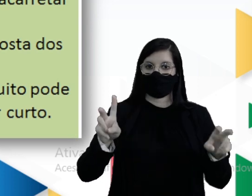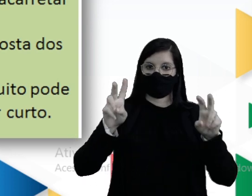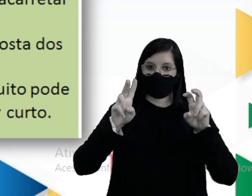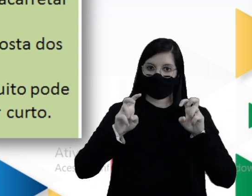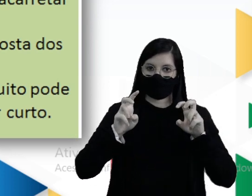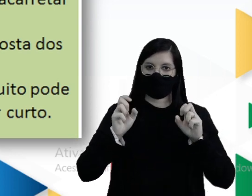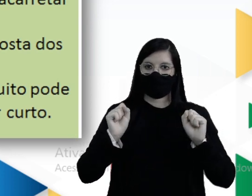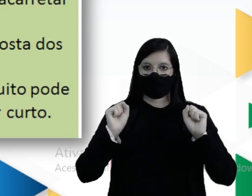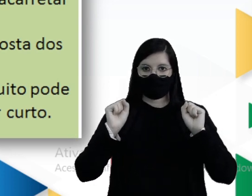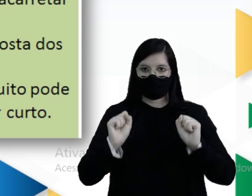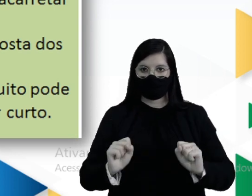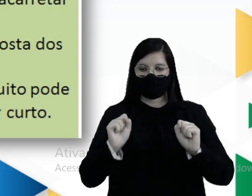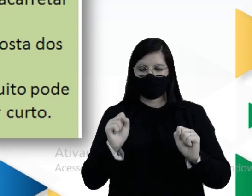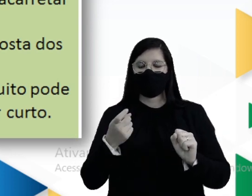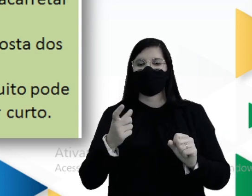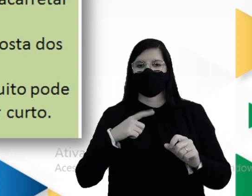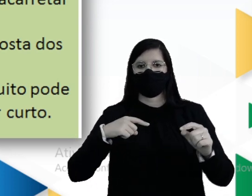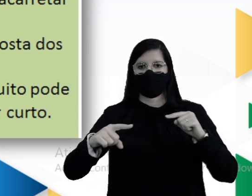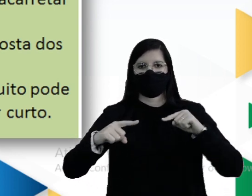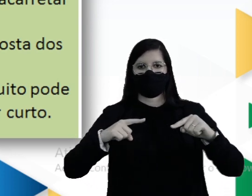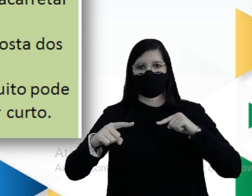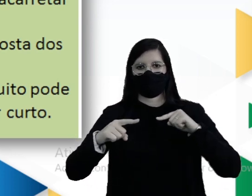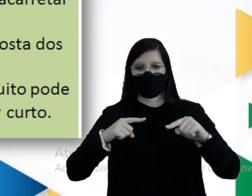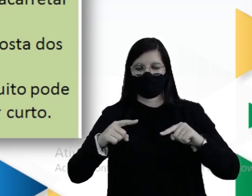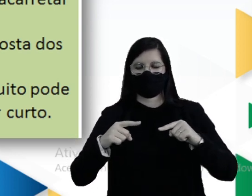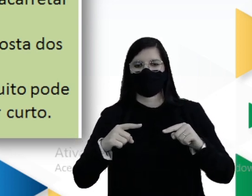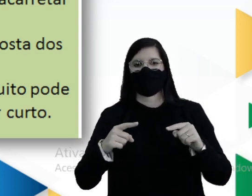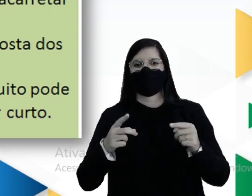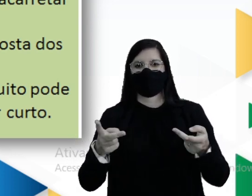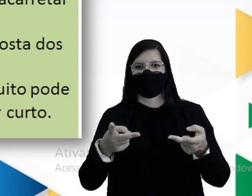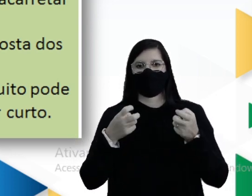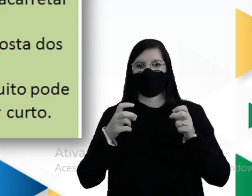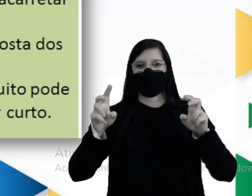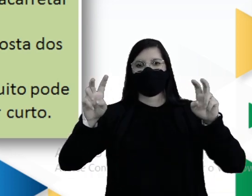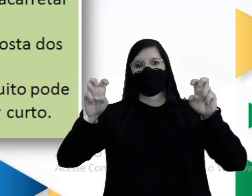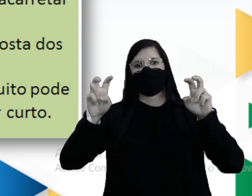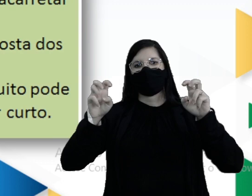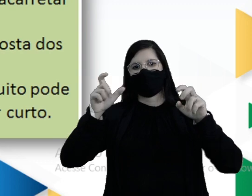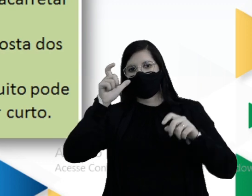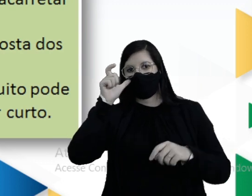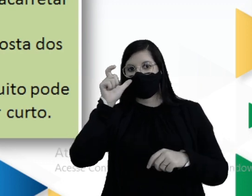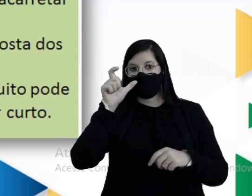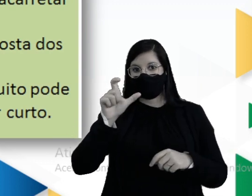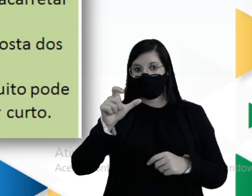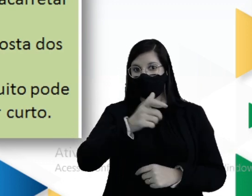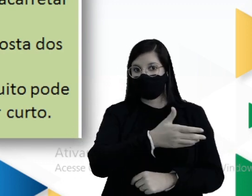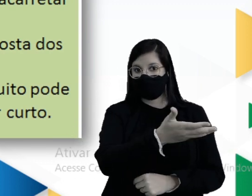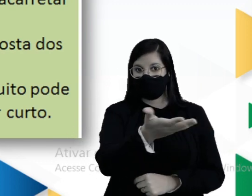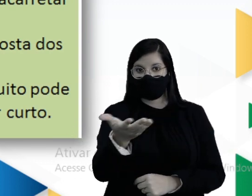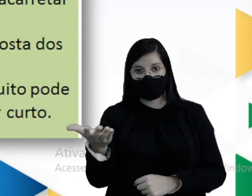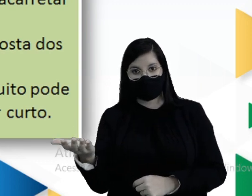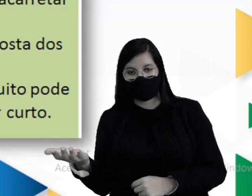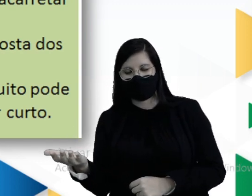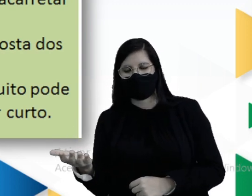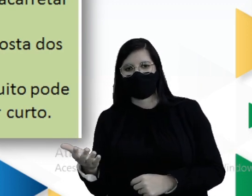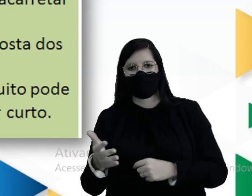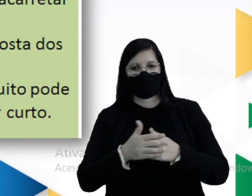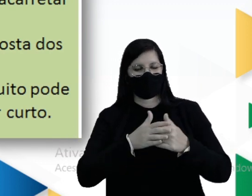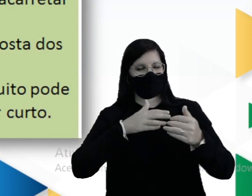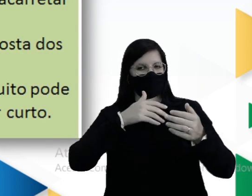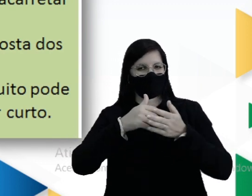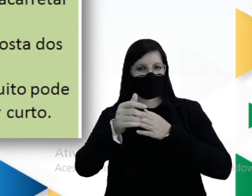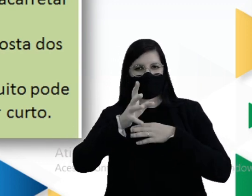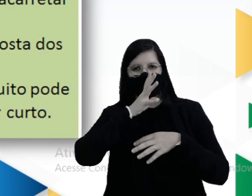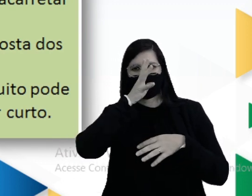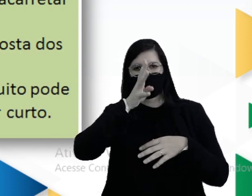de algo que você domine. Verifique o tema, se é de interesse da plateia. Não vai colocar tudo,